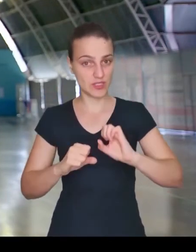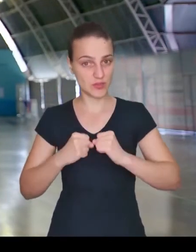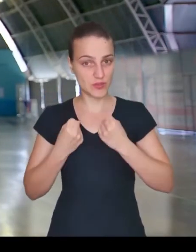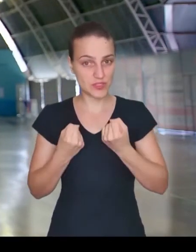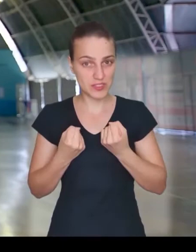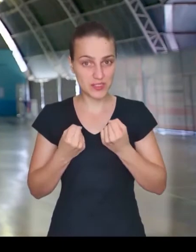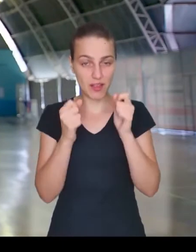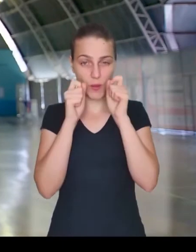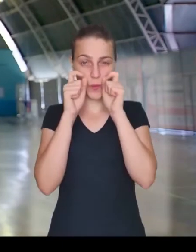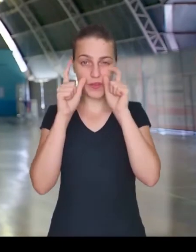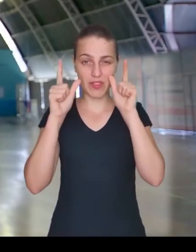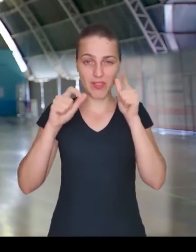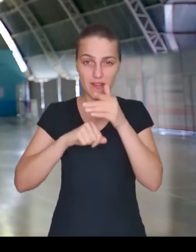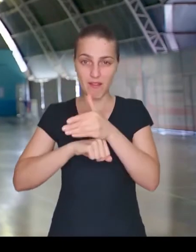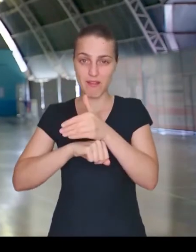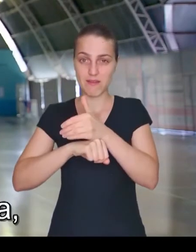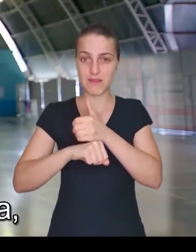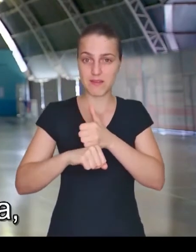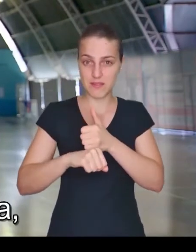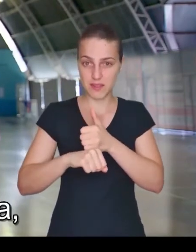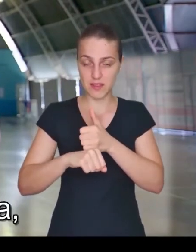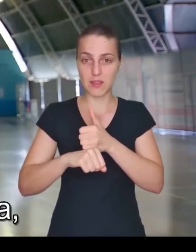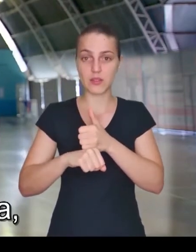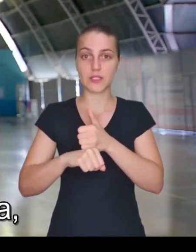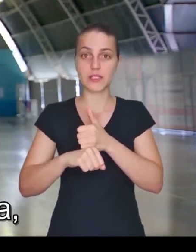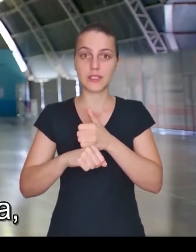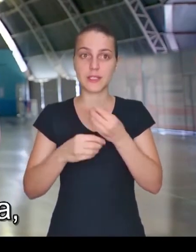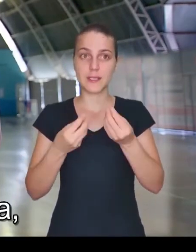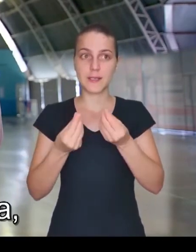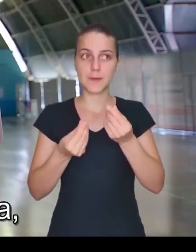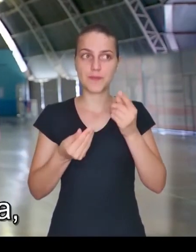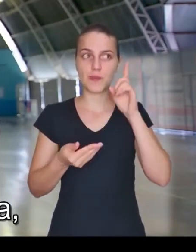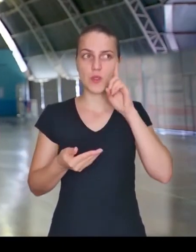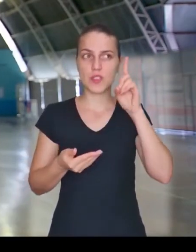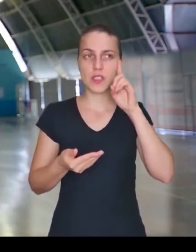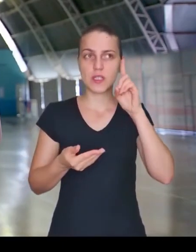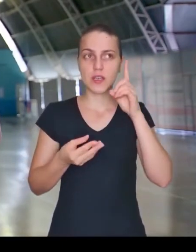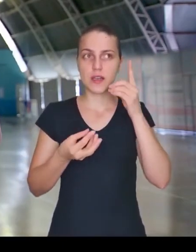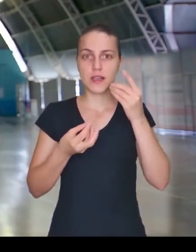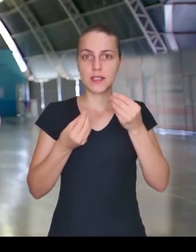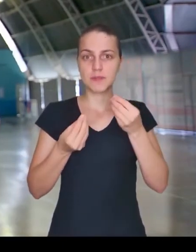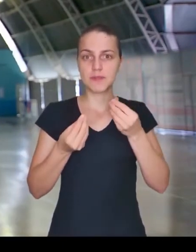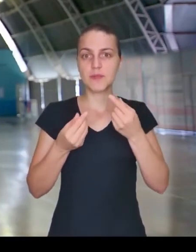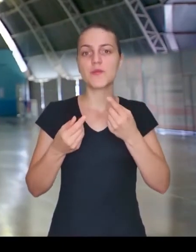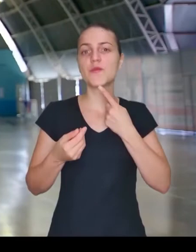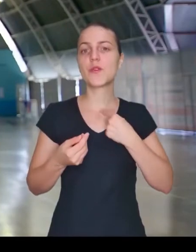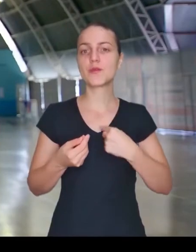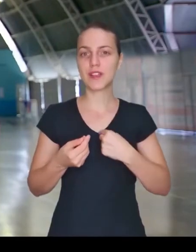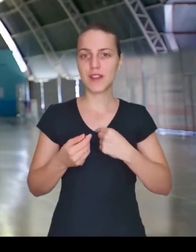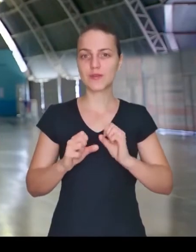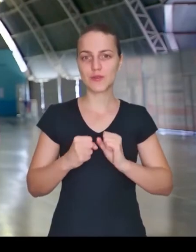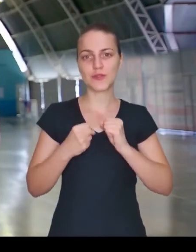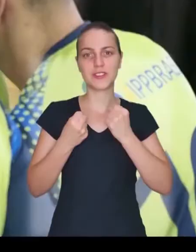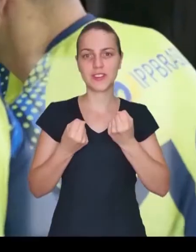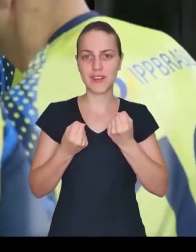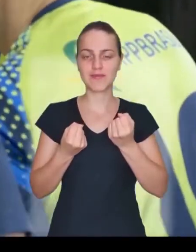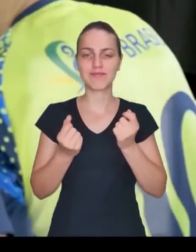de vontade para levantar cedo, fazer, ter não digamos uma rotina, mas ter vontade de viver já é o